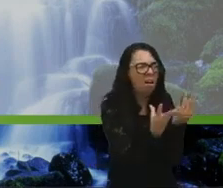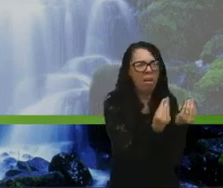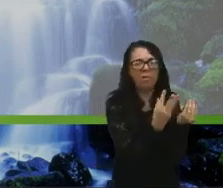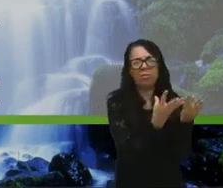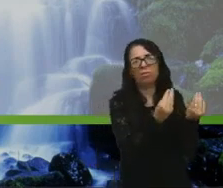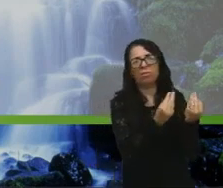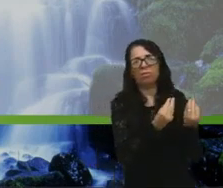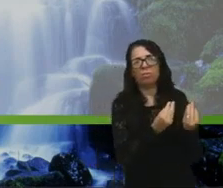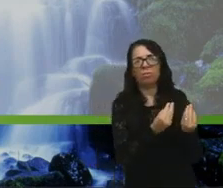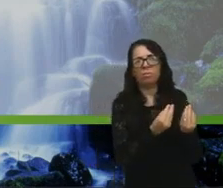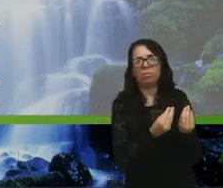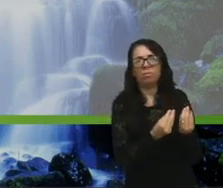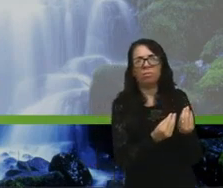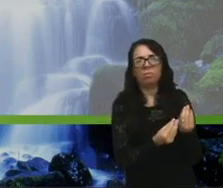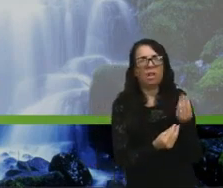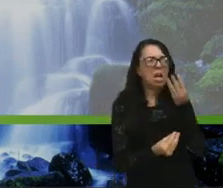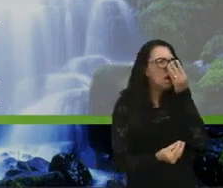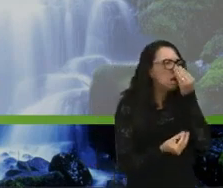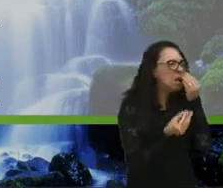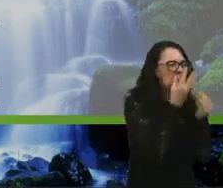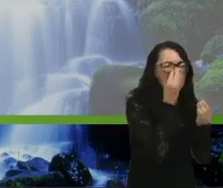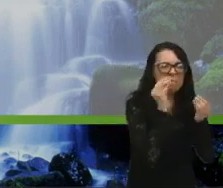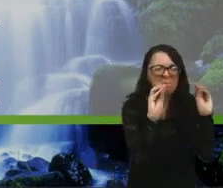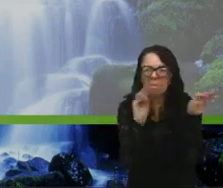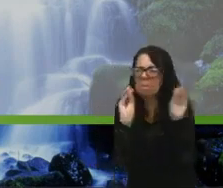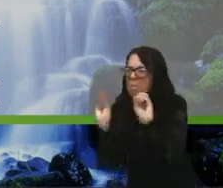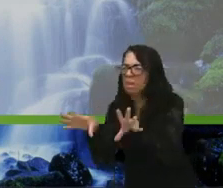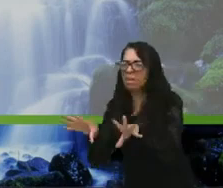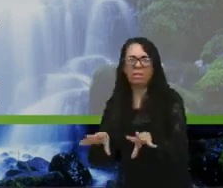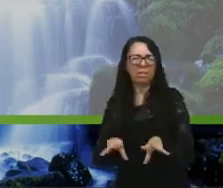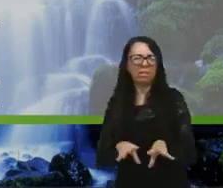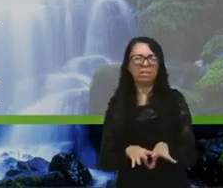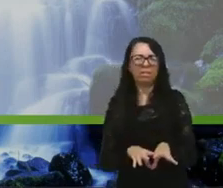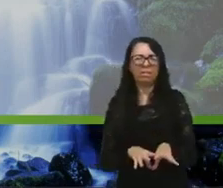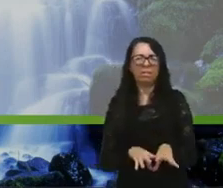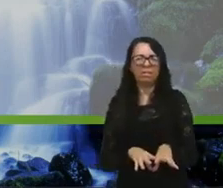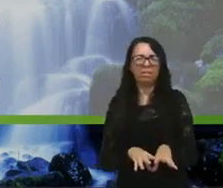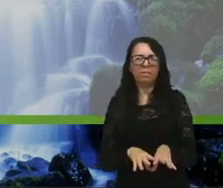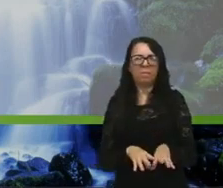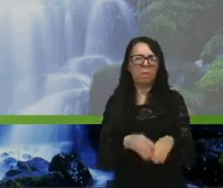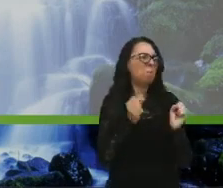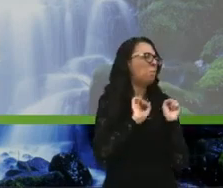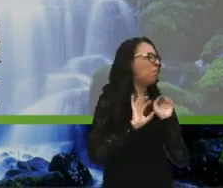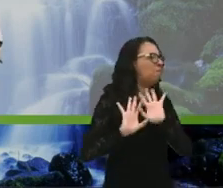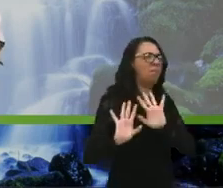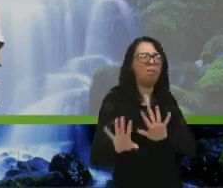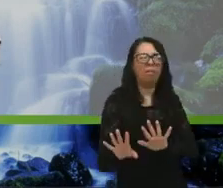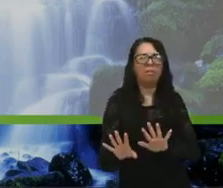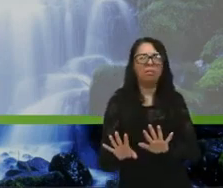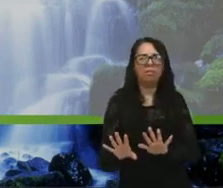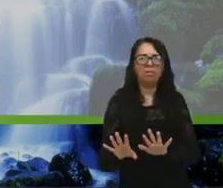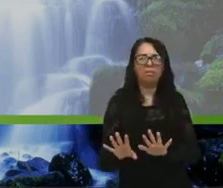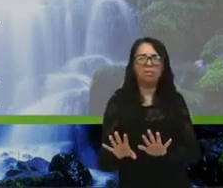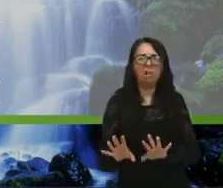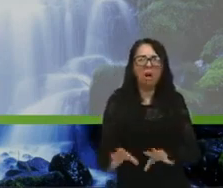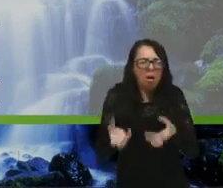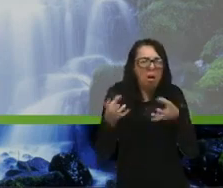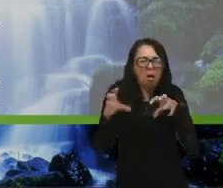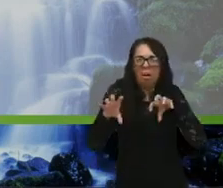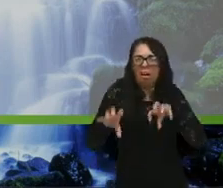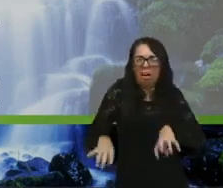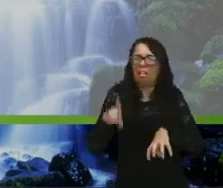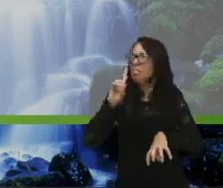da igreja, porque o que aconteceu com Ananias e Safira ilustra bem o que acontece quando